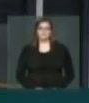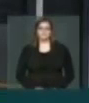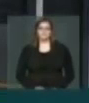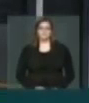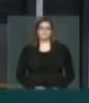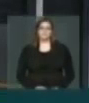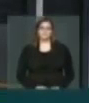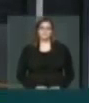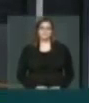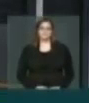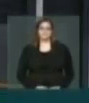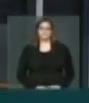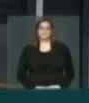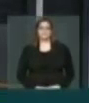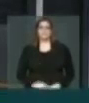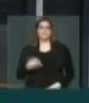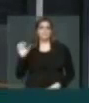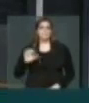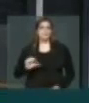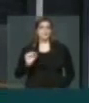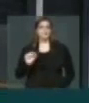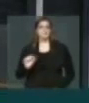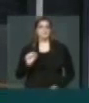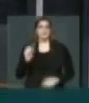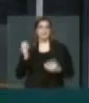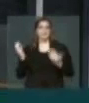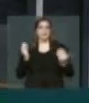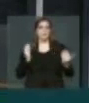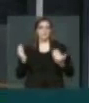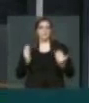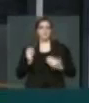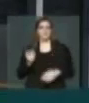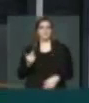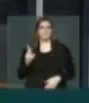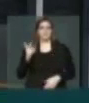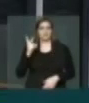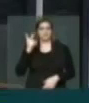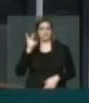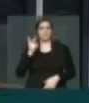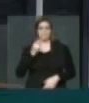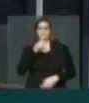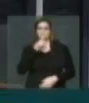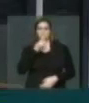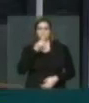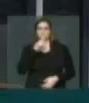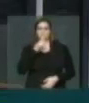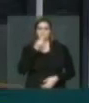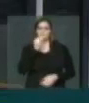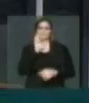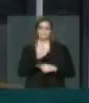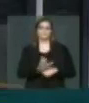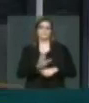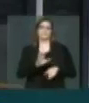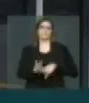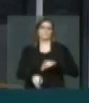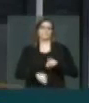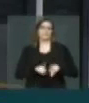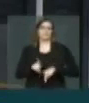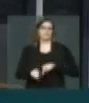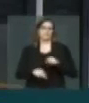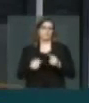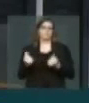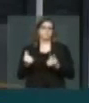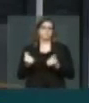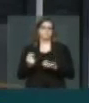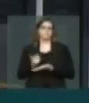ainda é quando começa-se a fazer comparação do que poderia ser feito em benefício da população